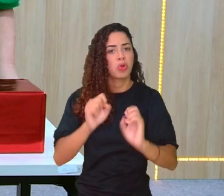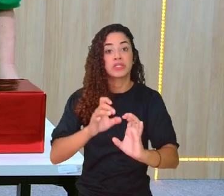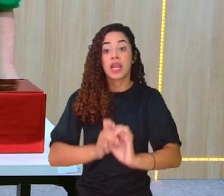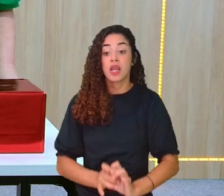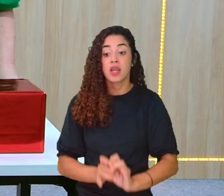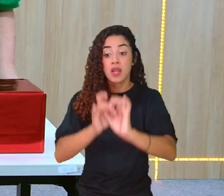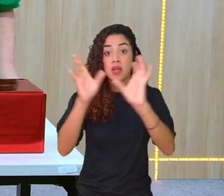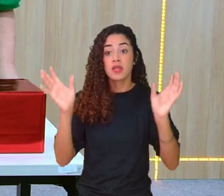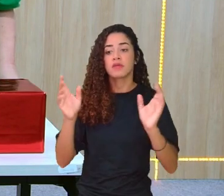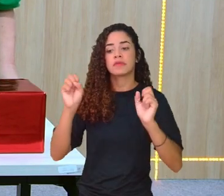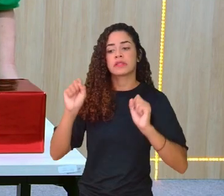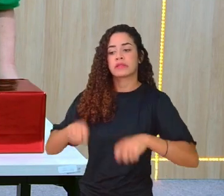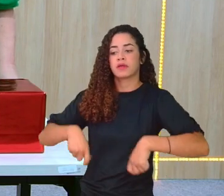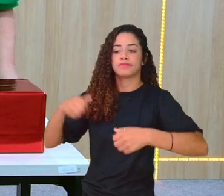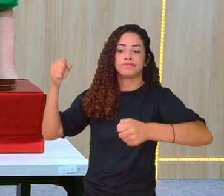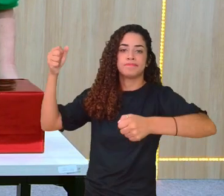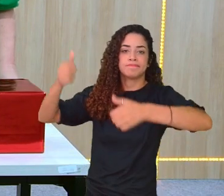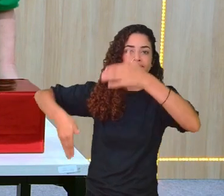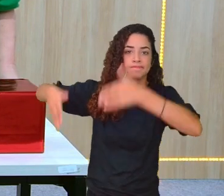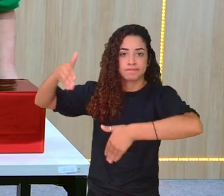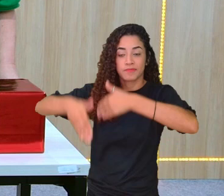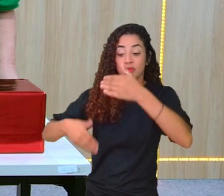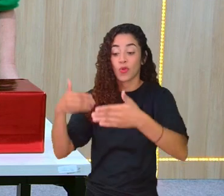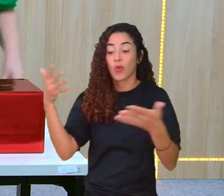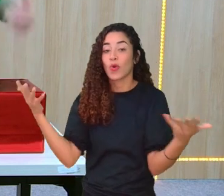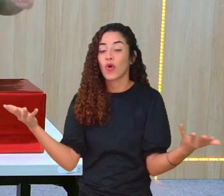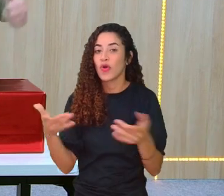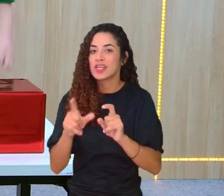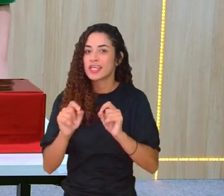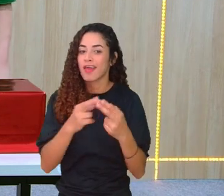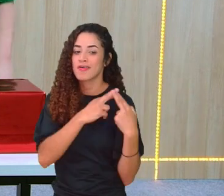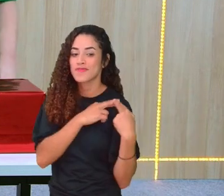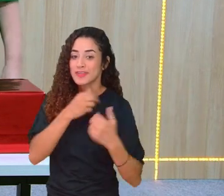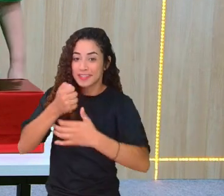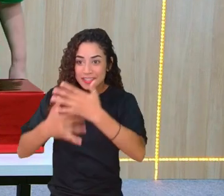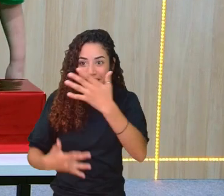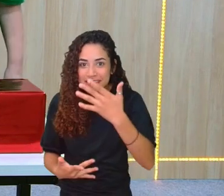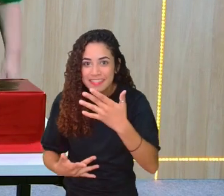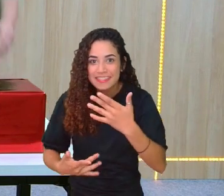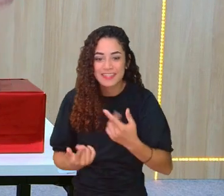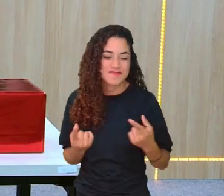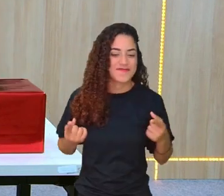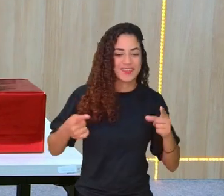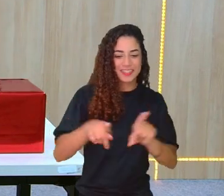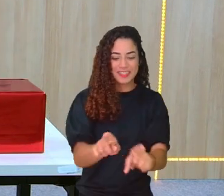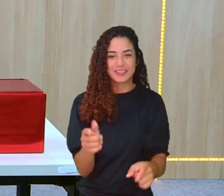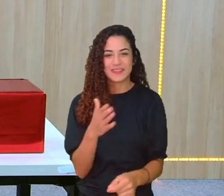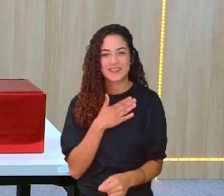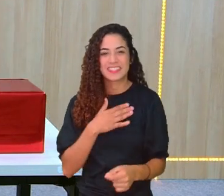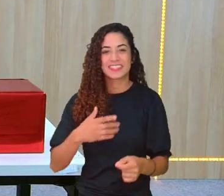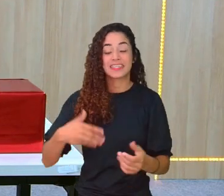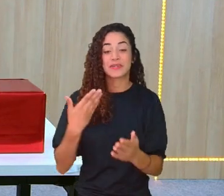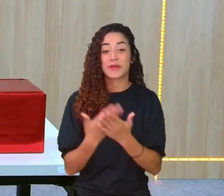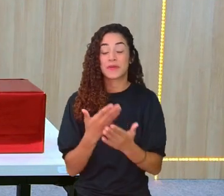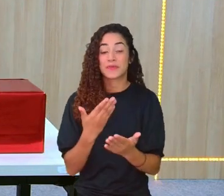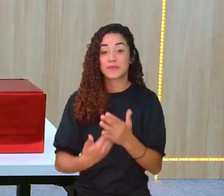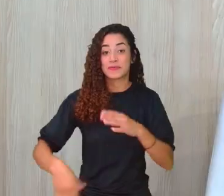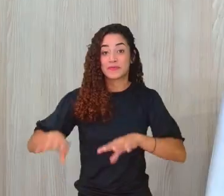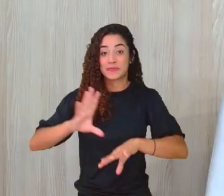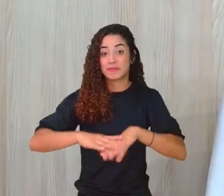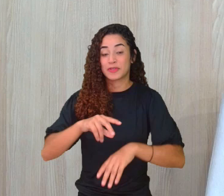chat para participar. Hoje no chat, minha parceira da aula de matemática, professora